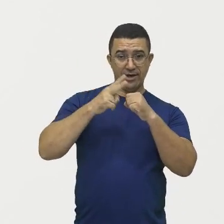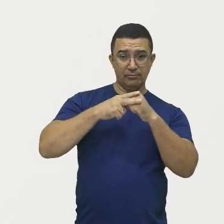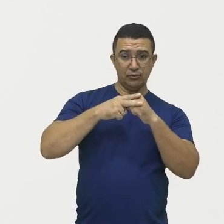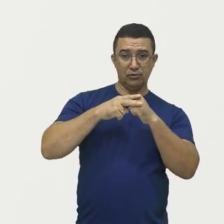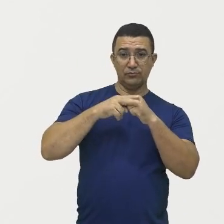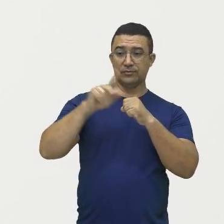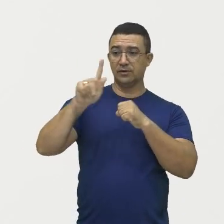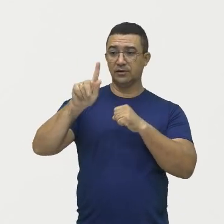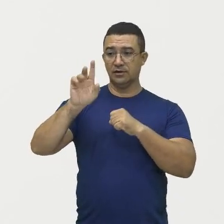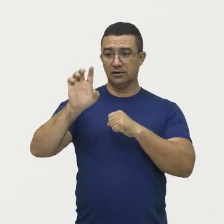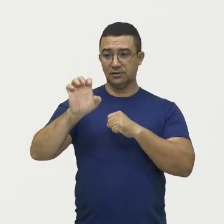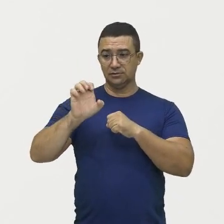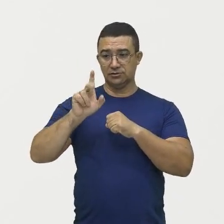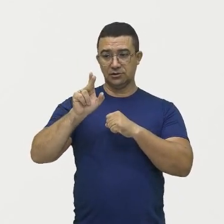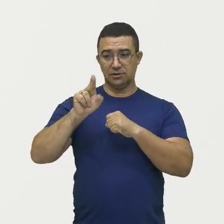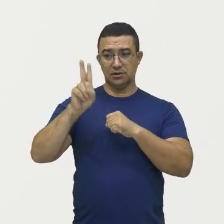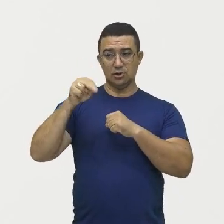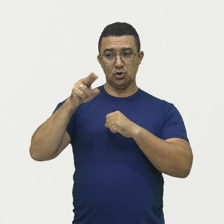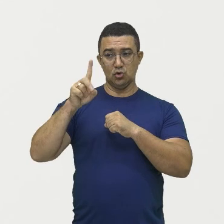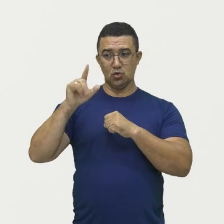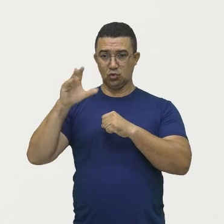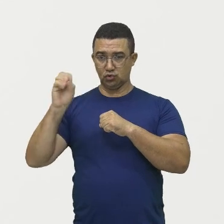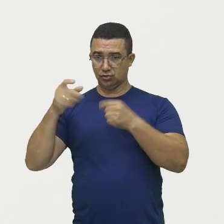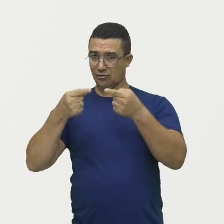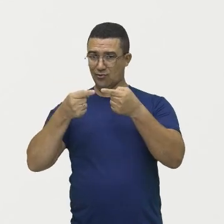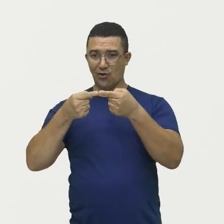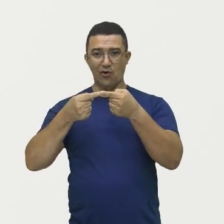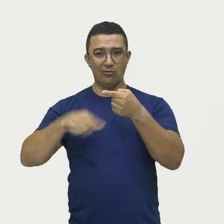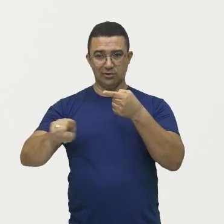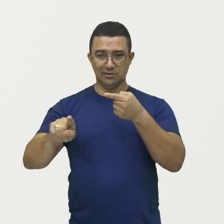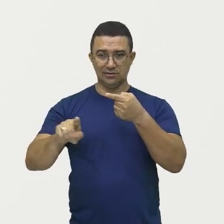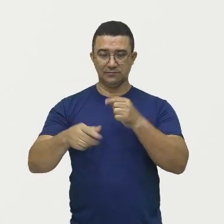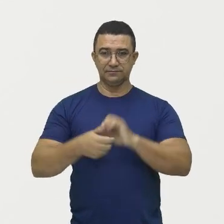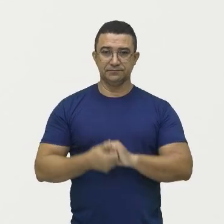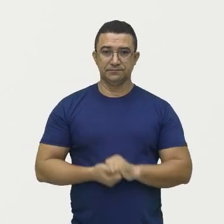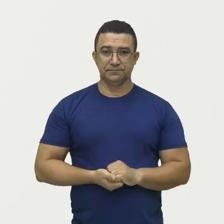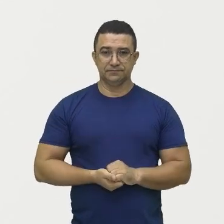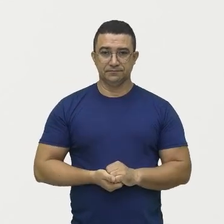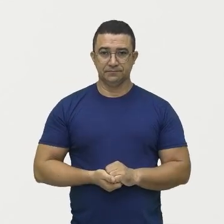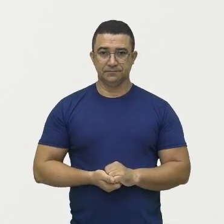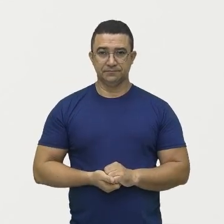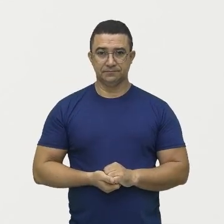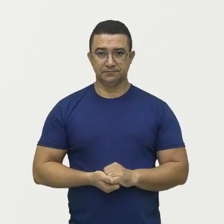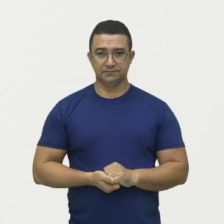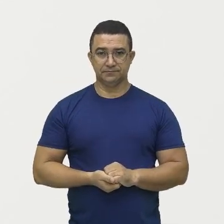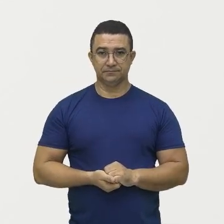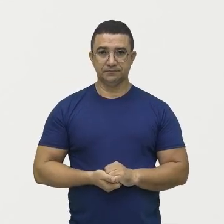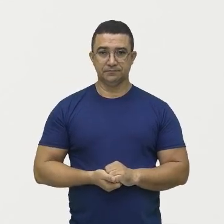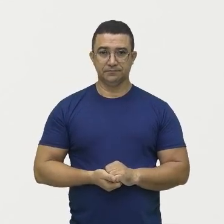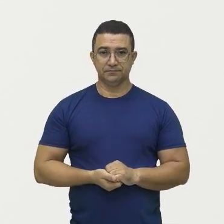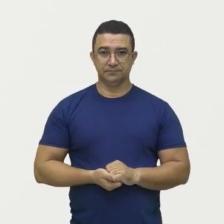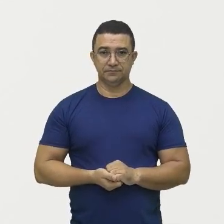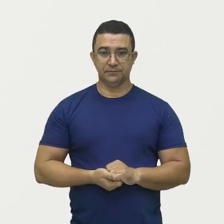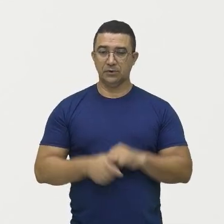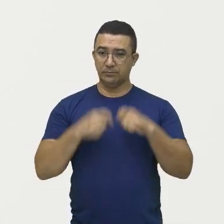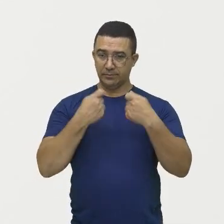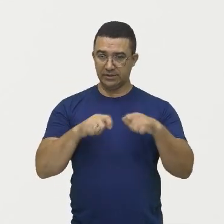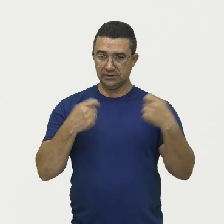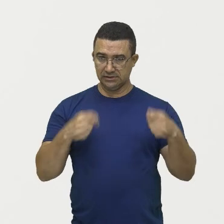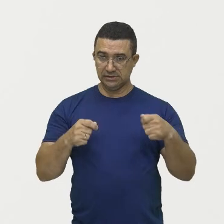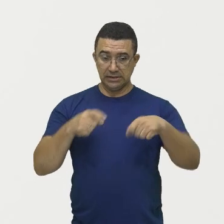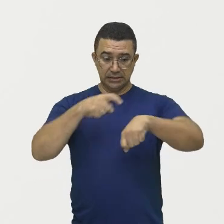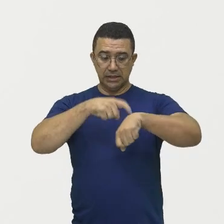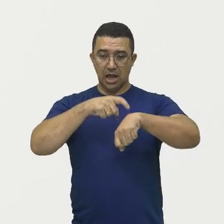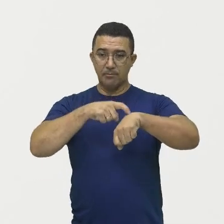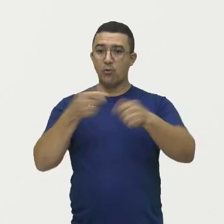verbo, a forma verbal que deve preencher aí corretamente essa frase, né, essa estrutura. Ele tem que estar no